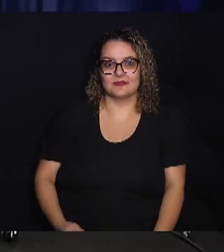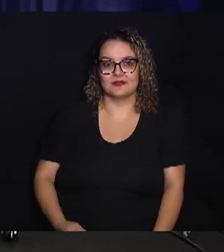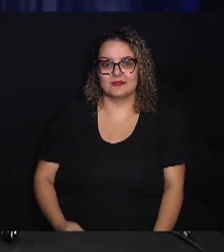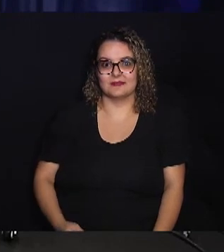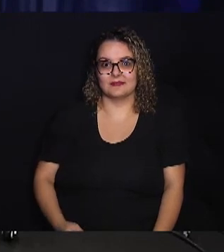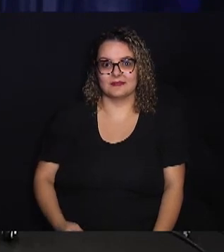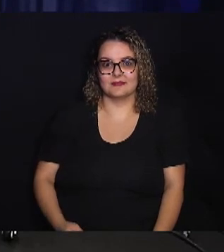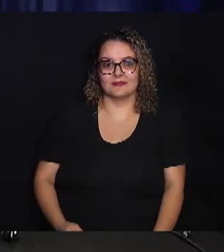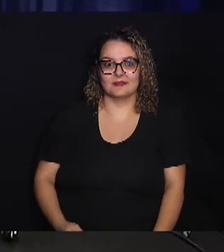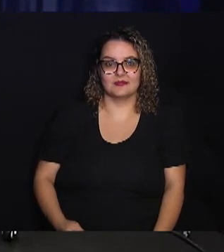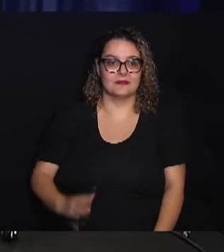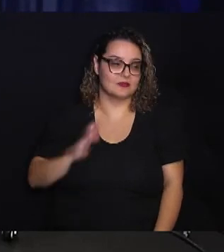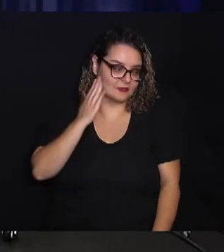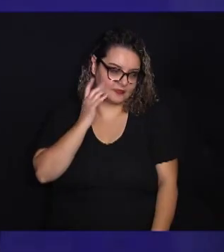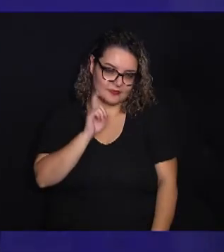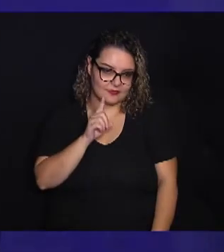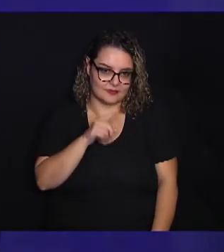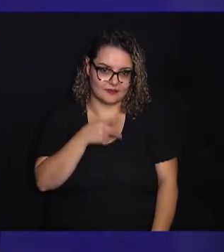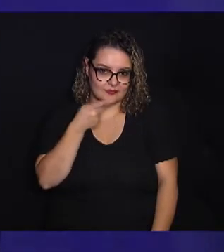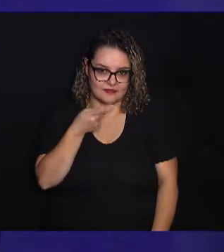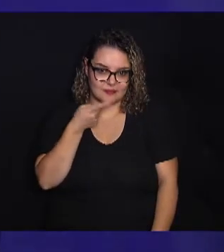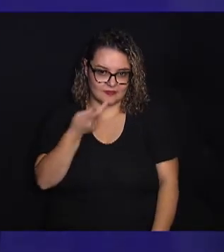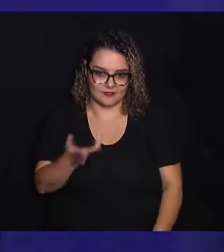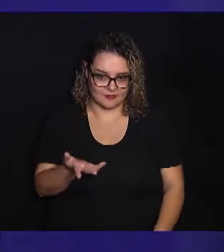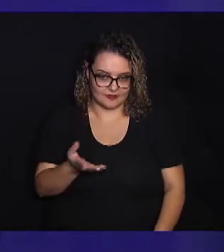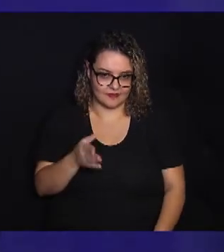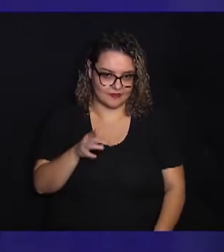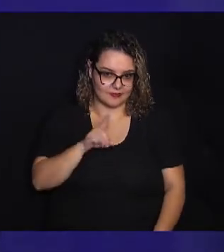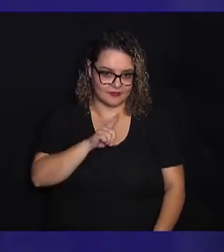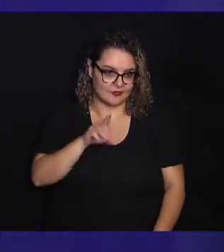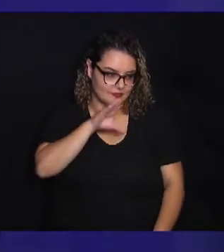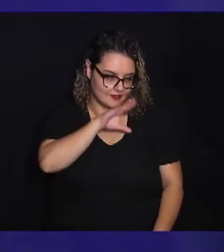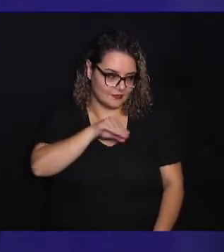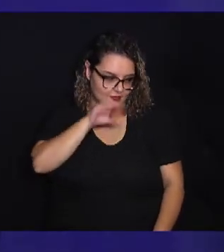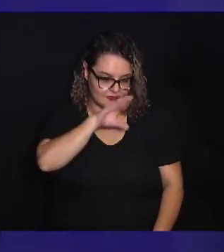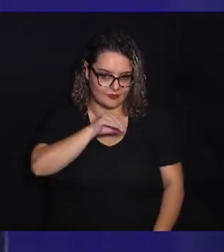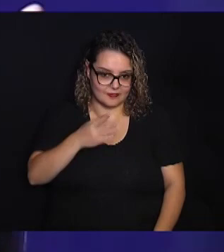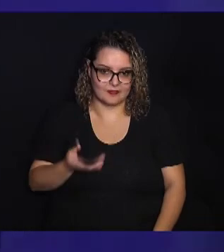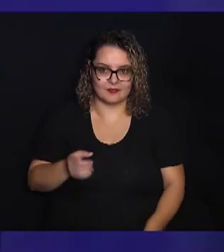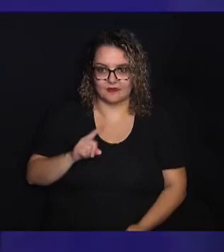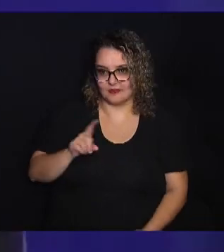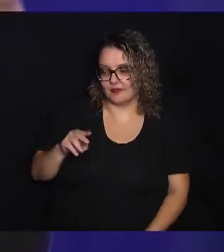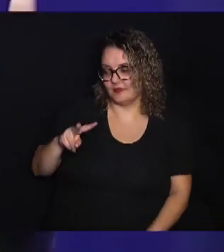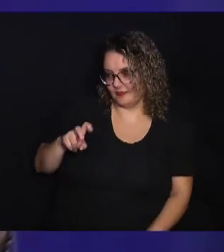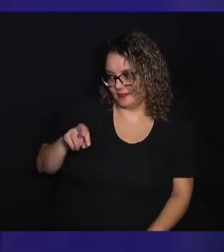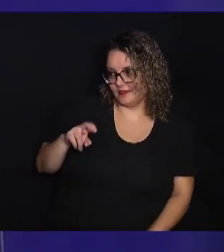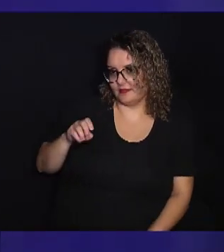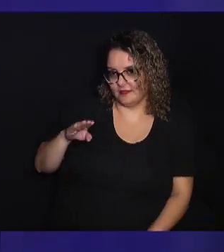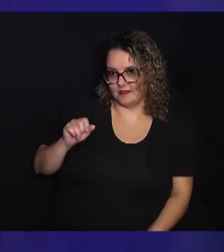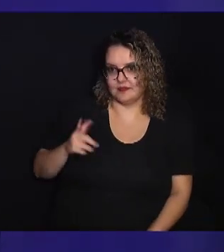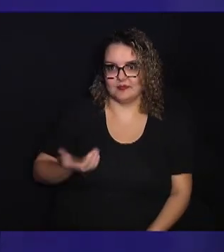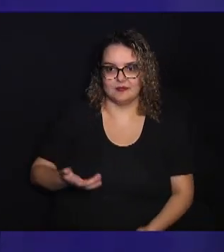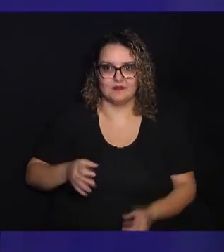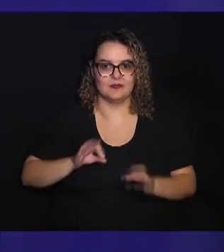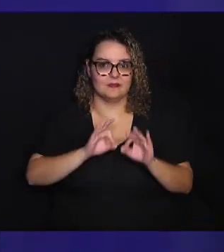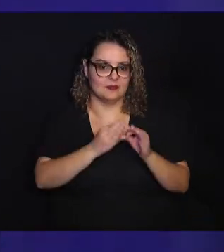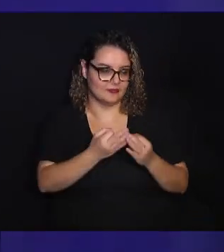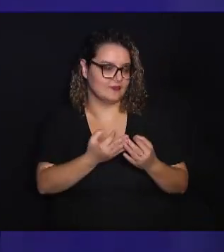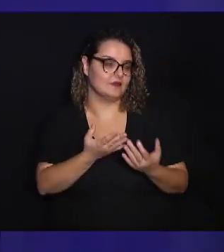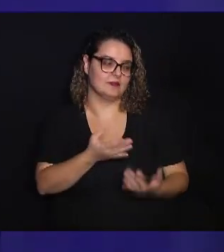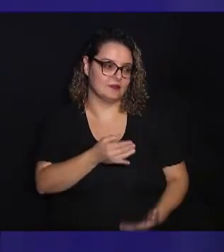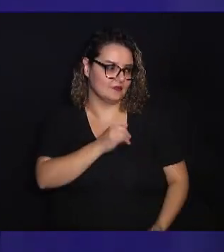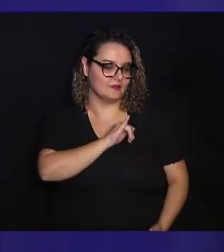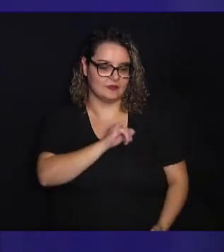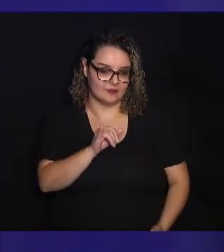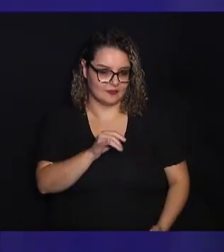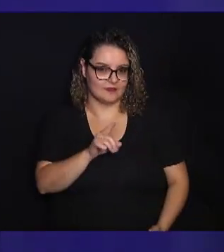não verbal, né, a princípio ele realmente não era não verbal, a família também dizia que em casa não falava, e